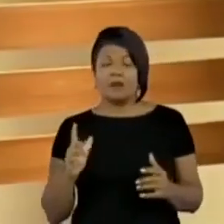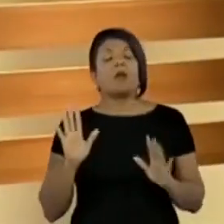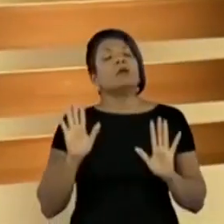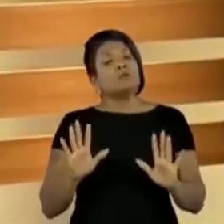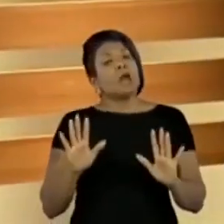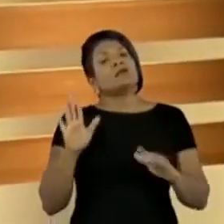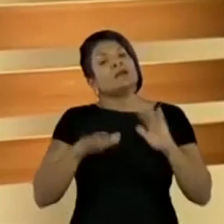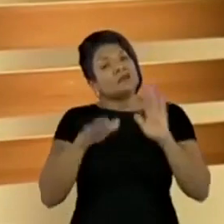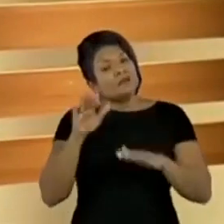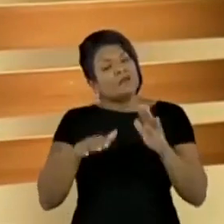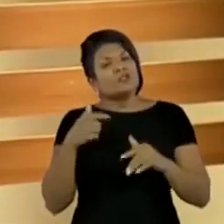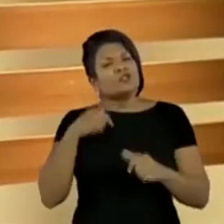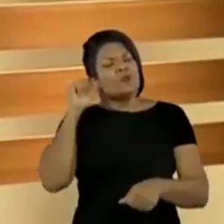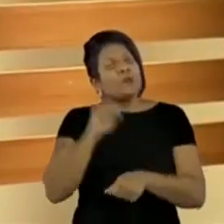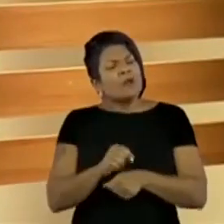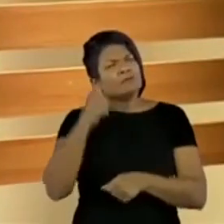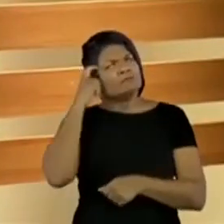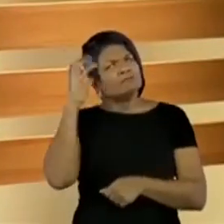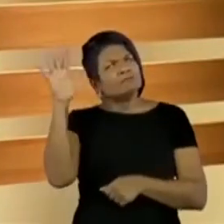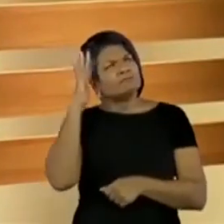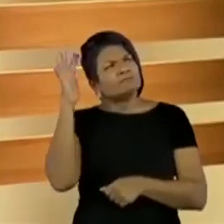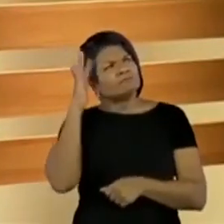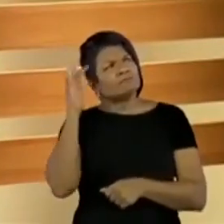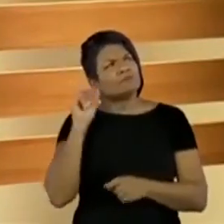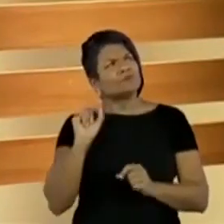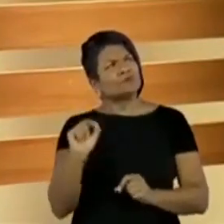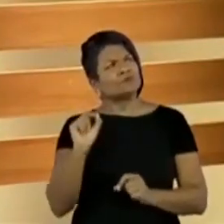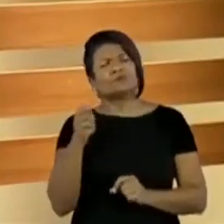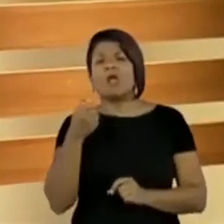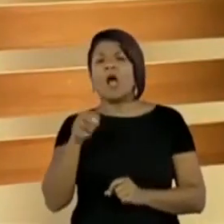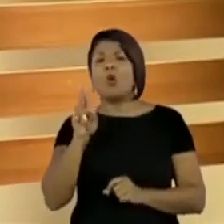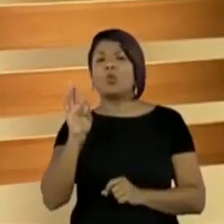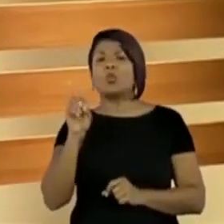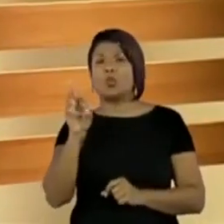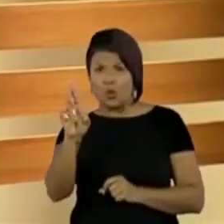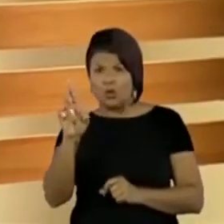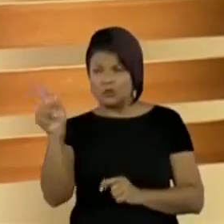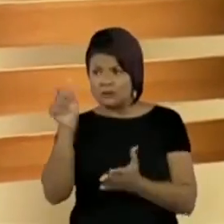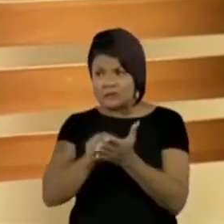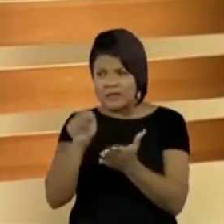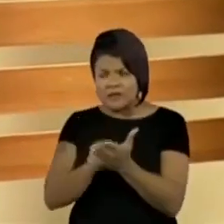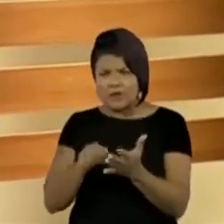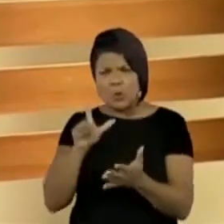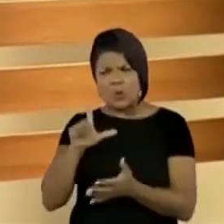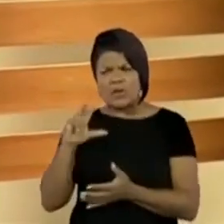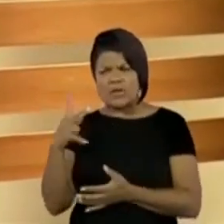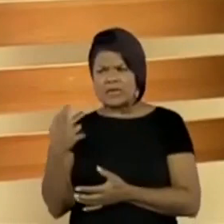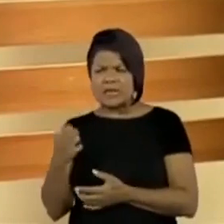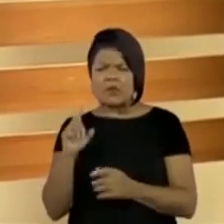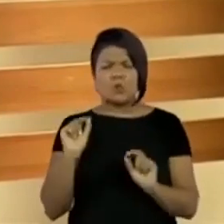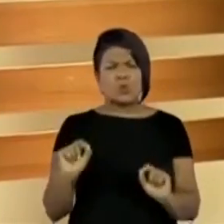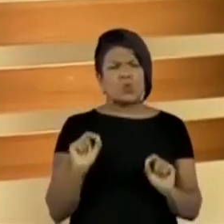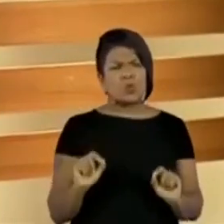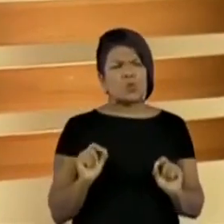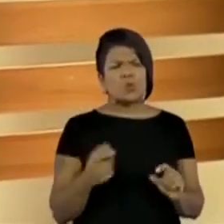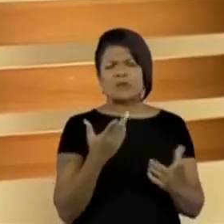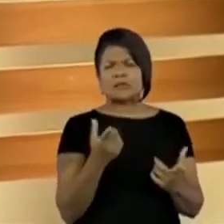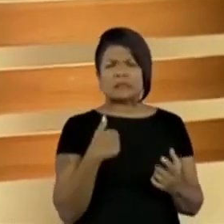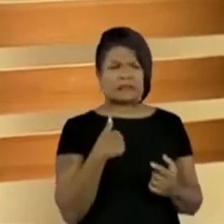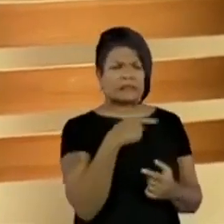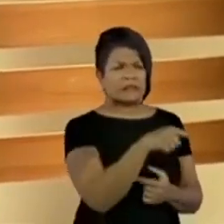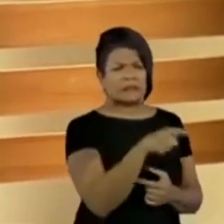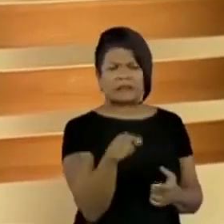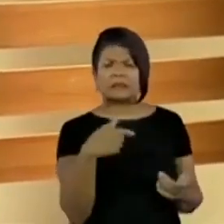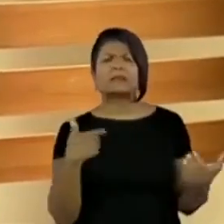mas muitas vezes a gente não para pensar quem que o autor está querendo, com quem que ele está querendo conversar quando ele, ao invés de usar